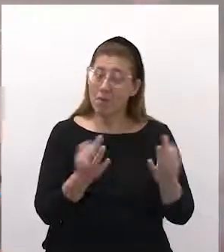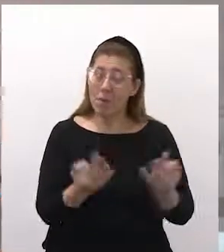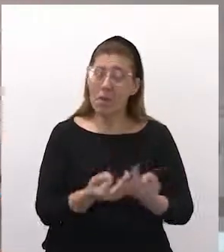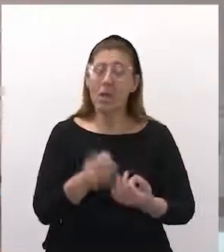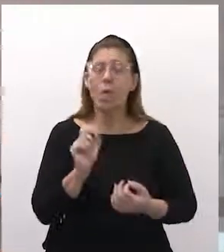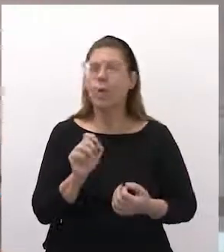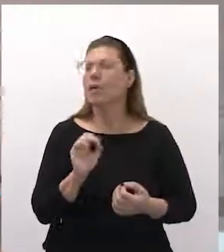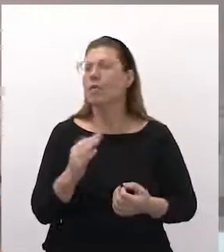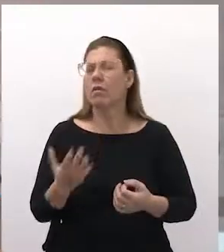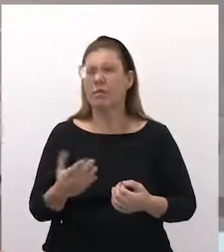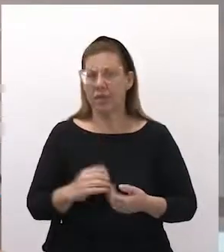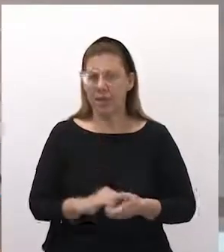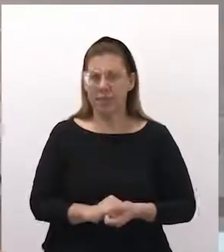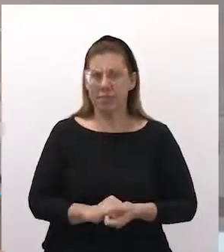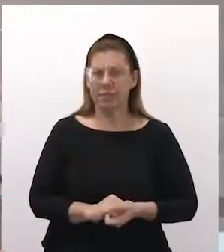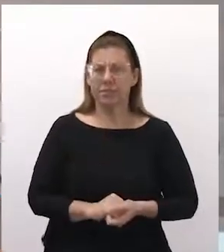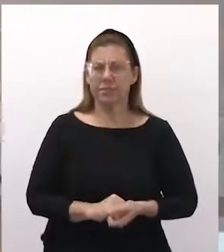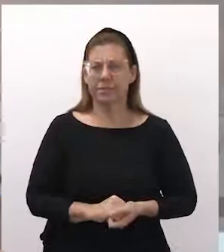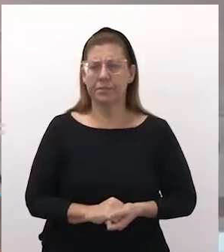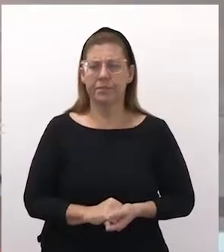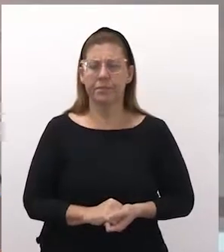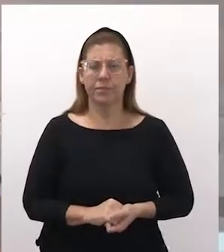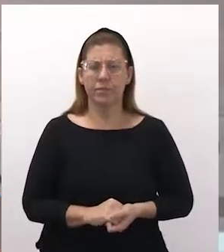que acontece?